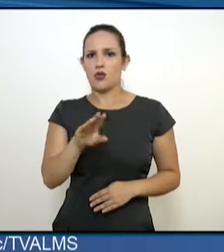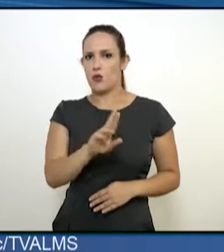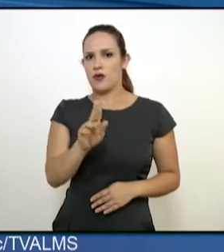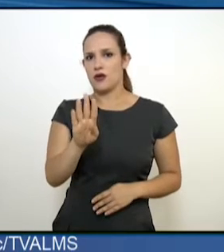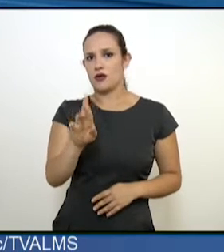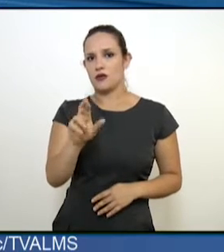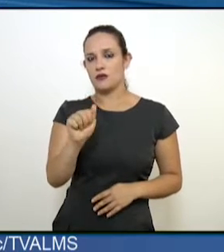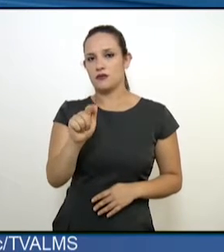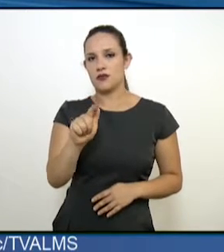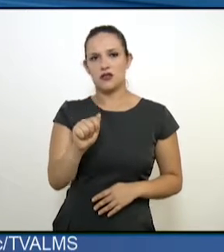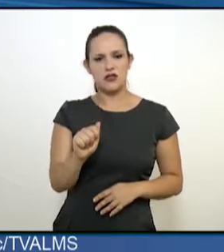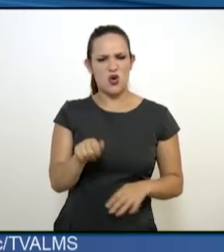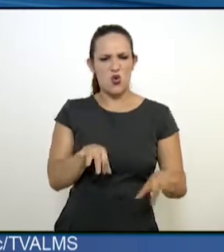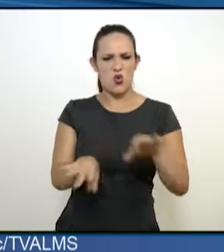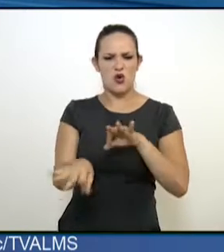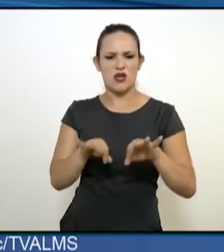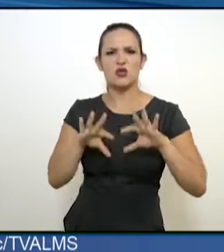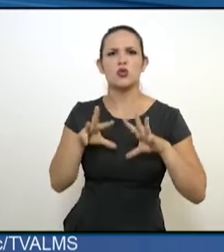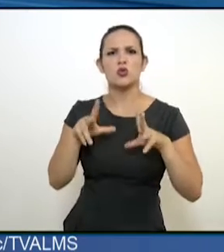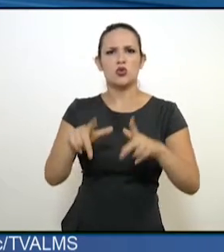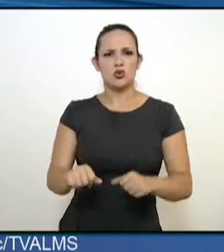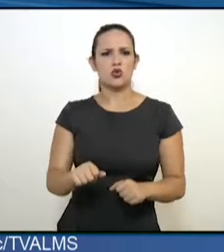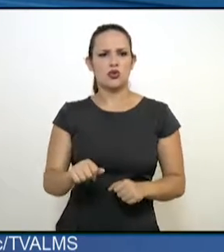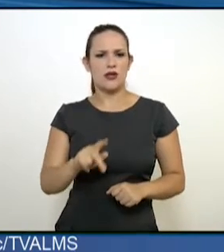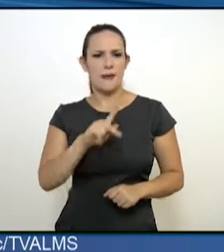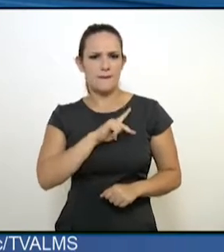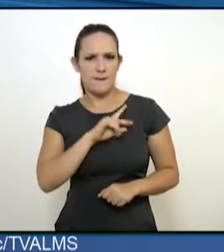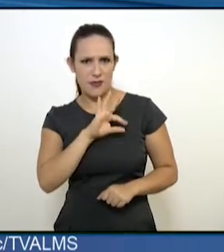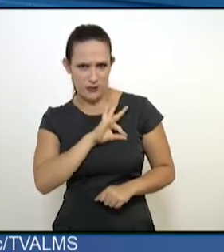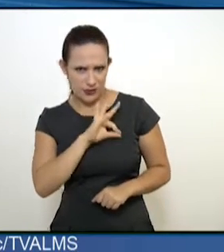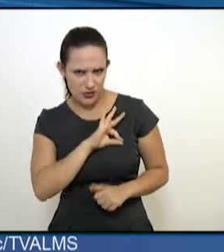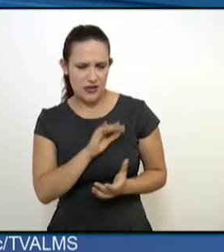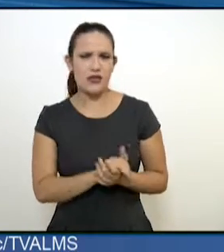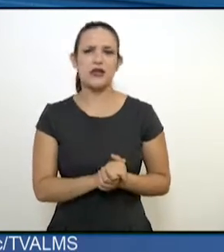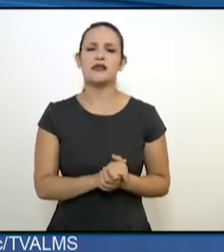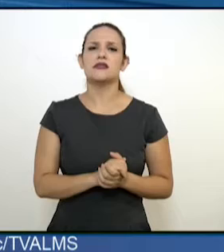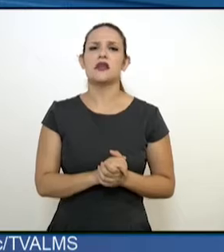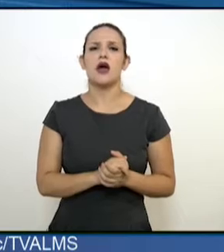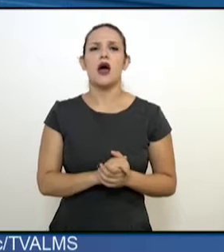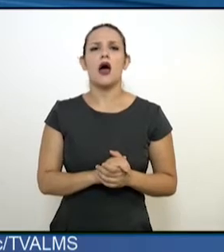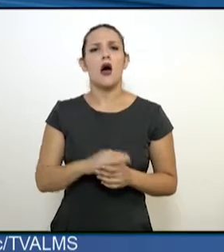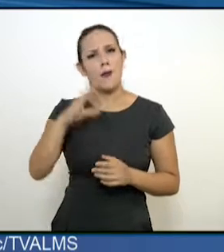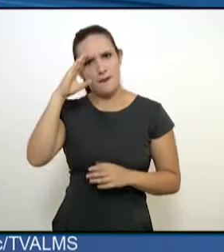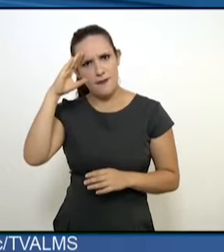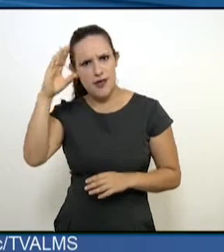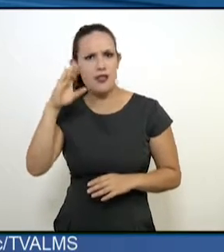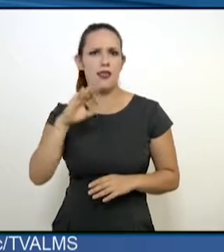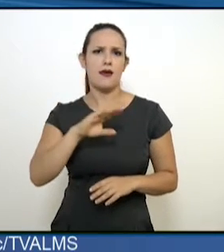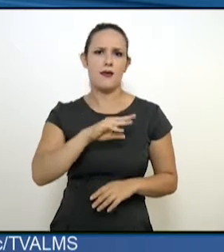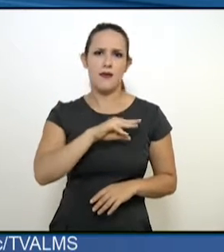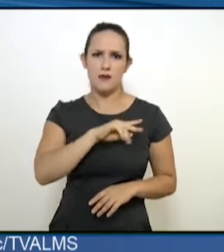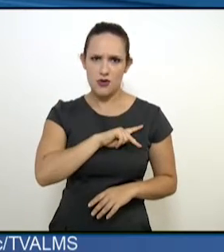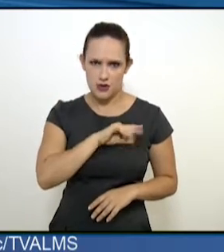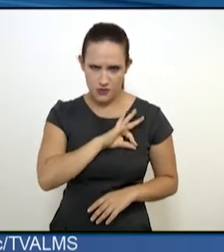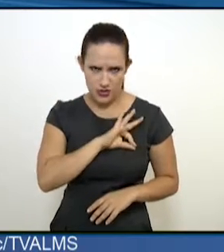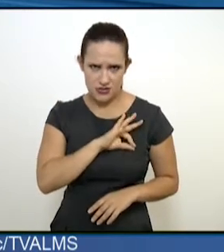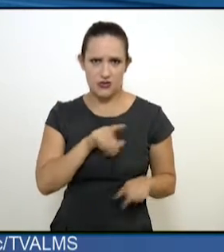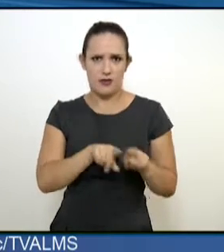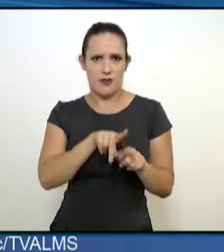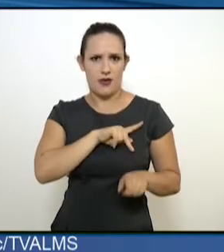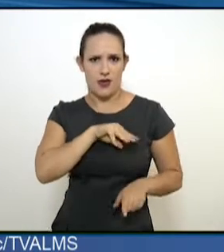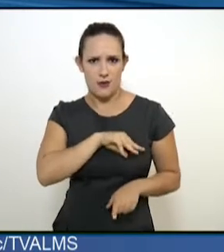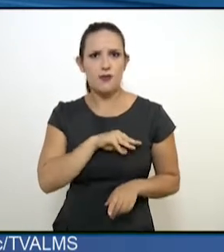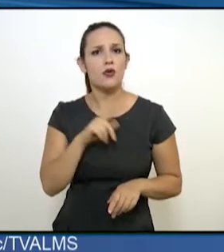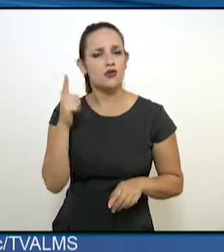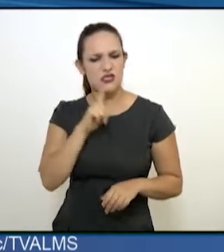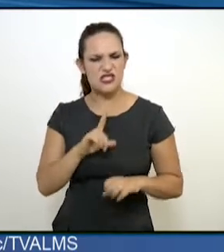de reestruturando a Polícia Civil, o sistema penitenciário, a Polícia Militar, no sentido de dar segurança à